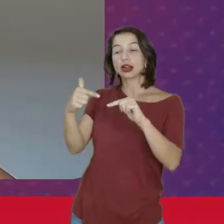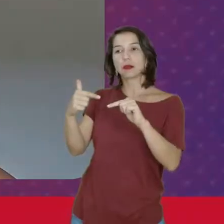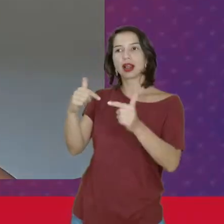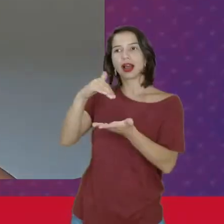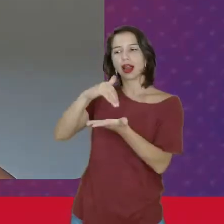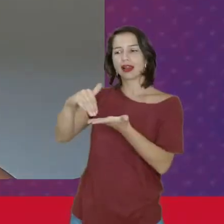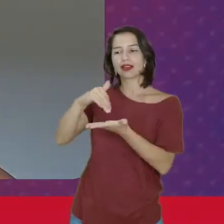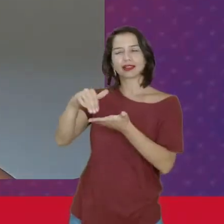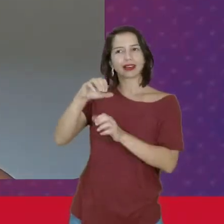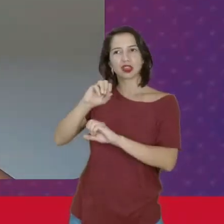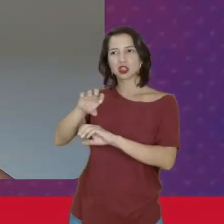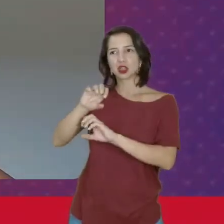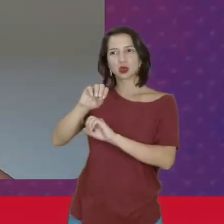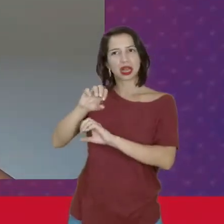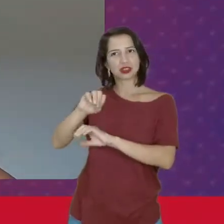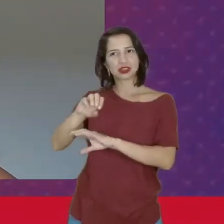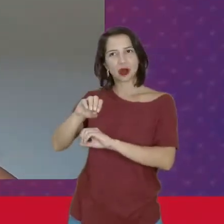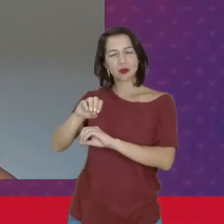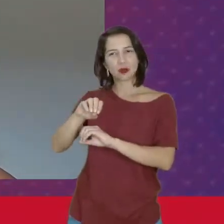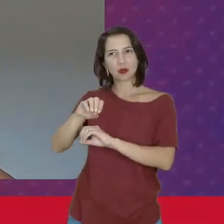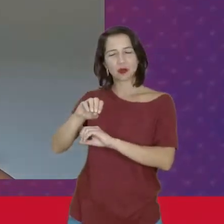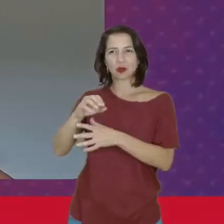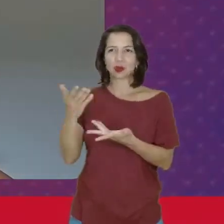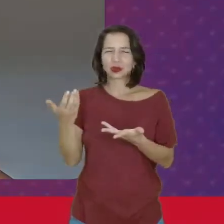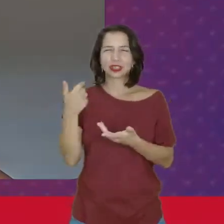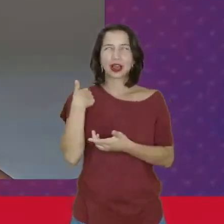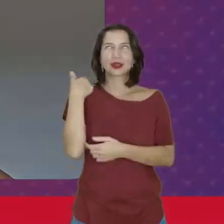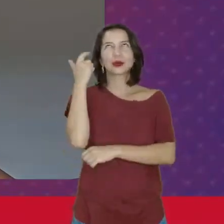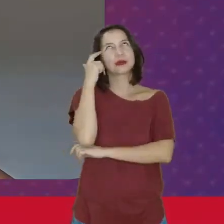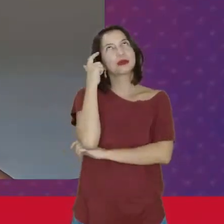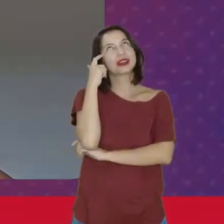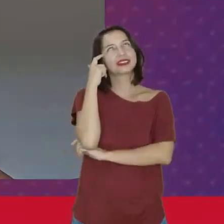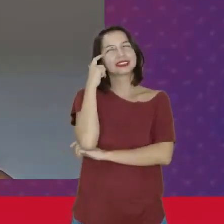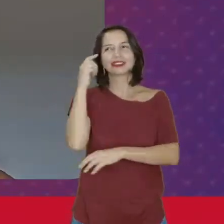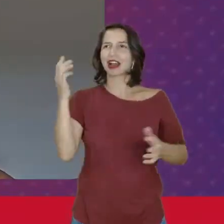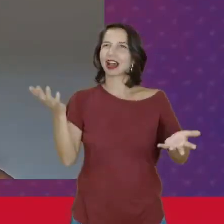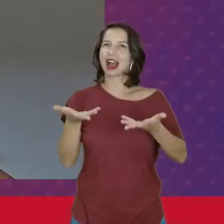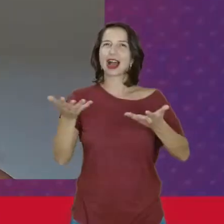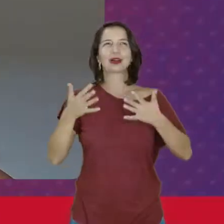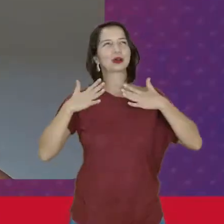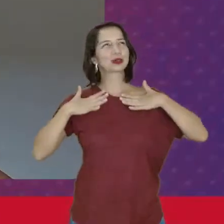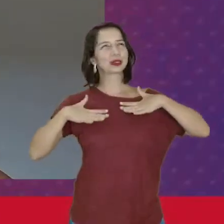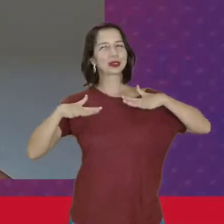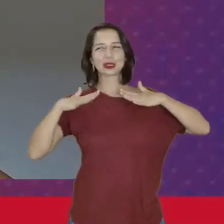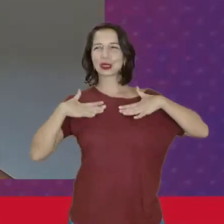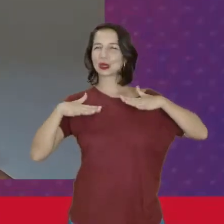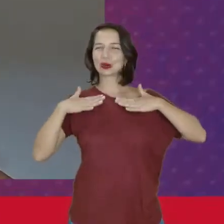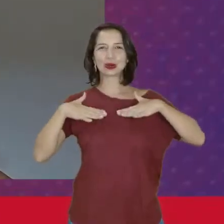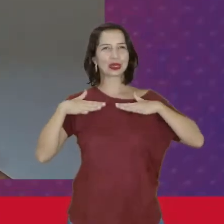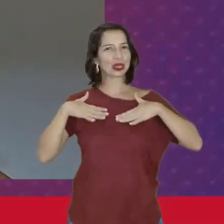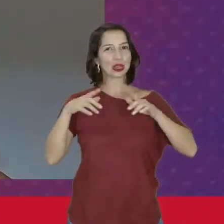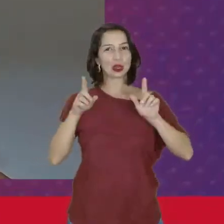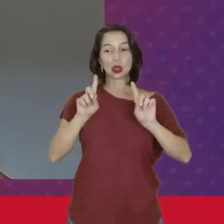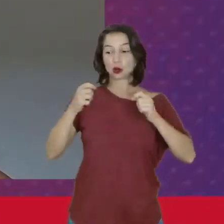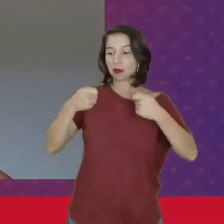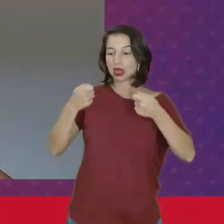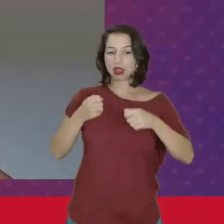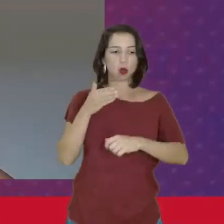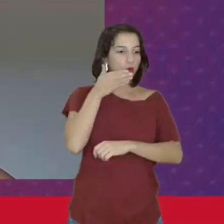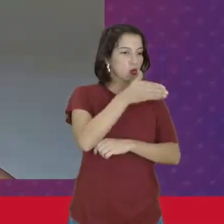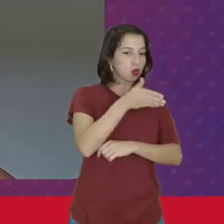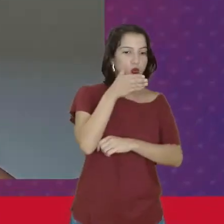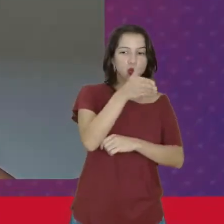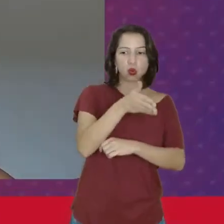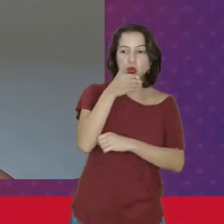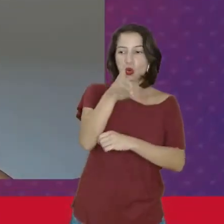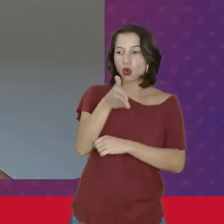E aí a gente pensa, agora estou sossegado, não vou mais estar na estrada de cidade em cidade, vou ter